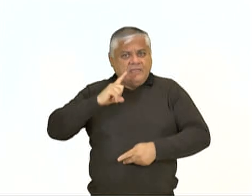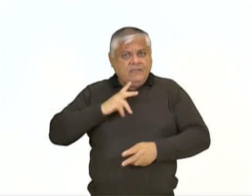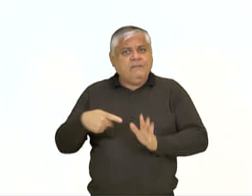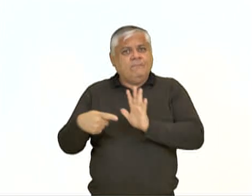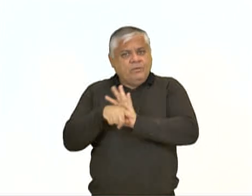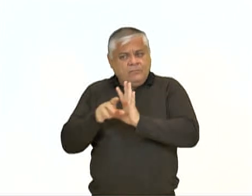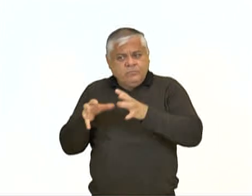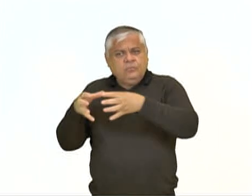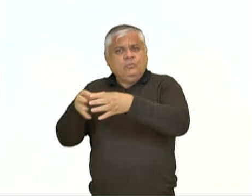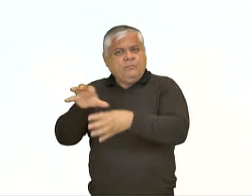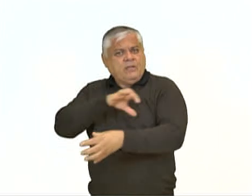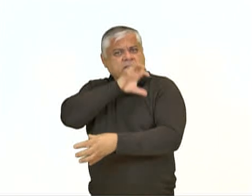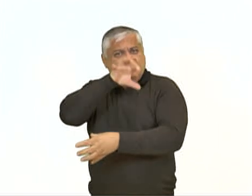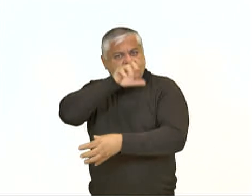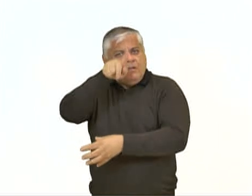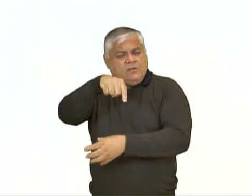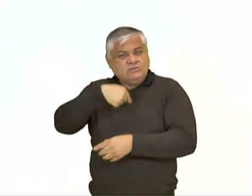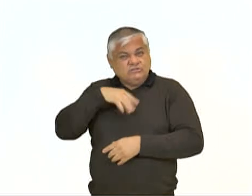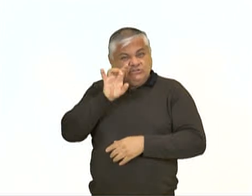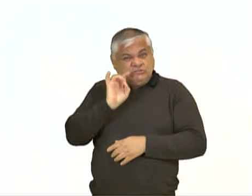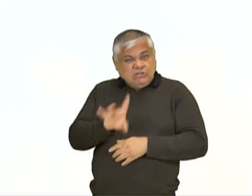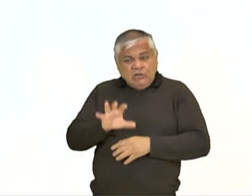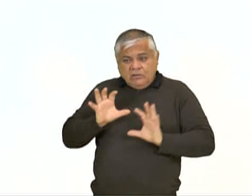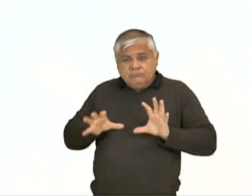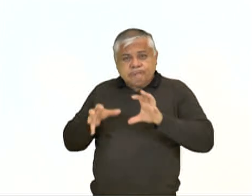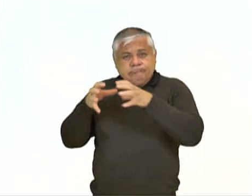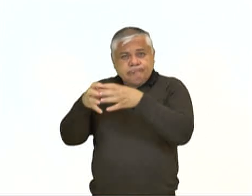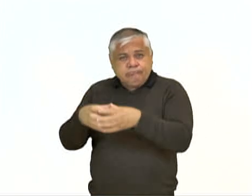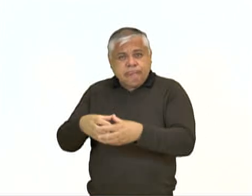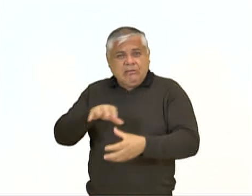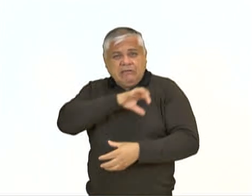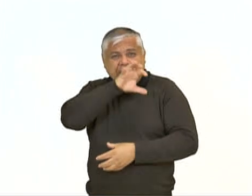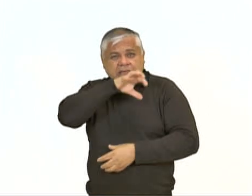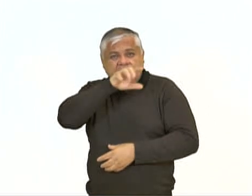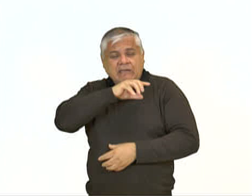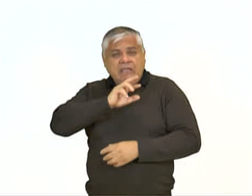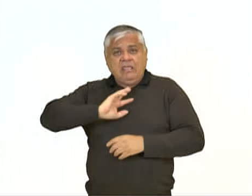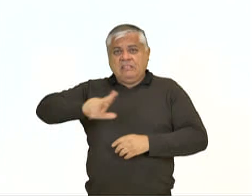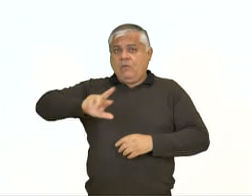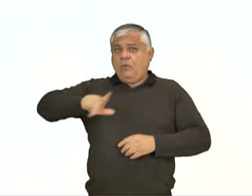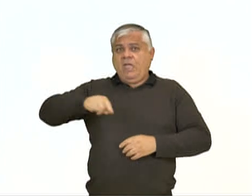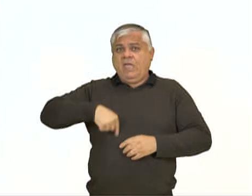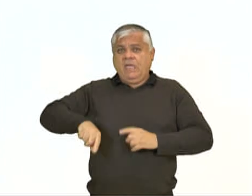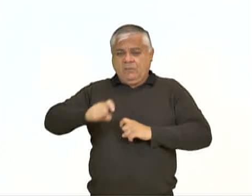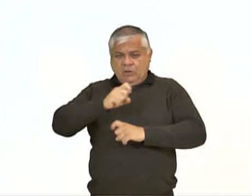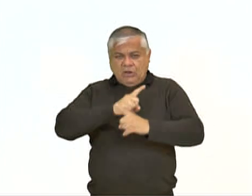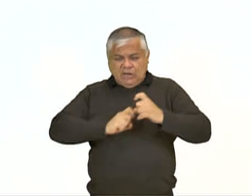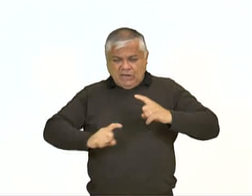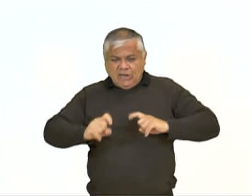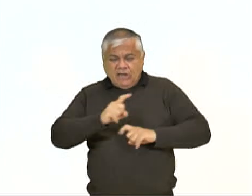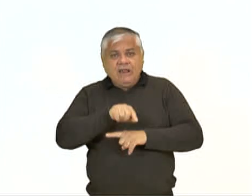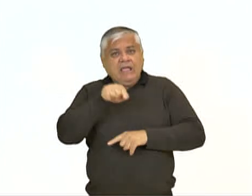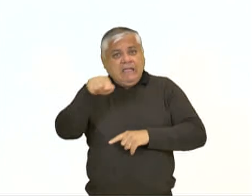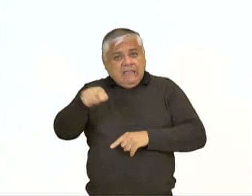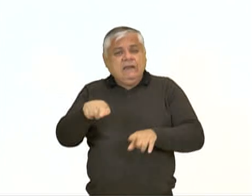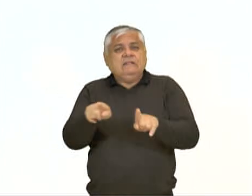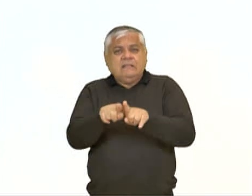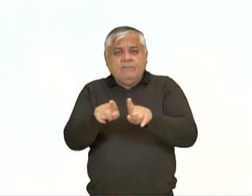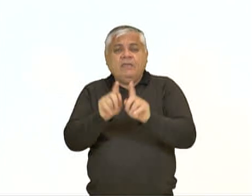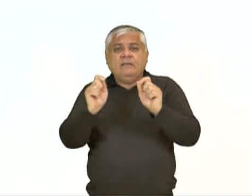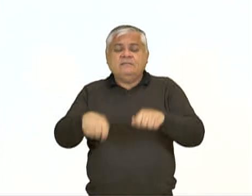do reino animal. Não é somente no reino animal que os nematóides parasitam. Eles também